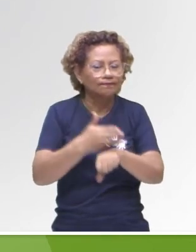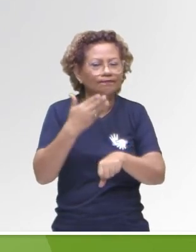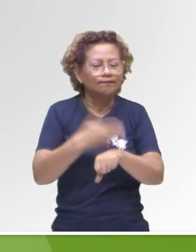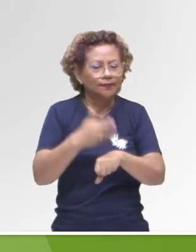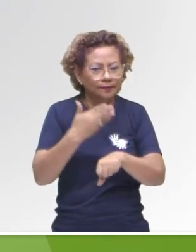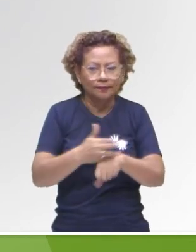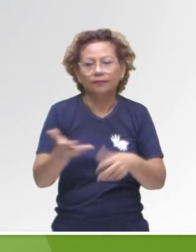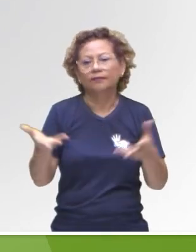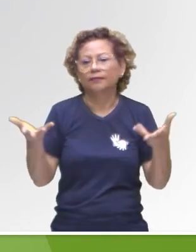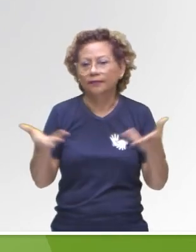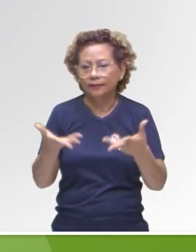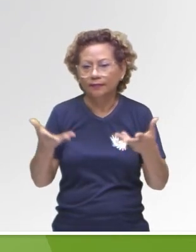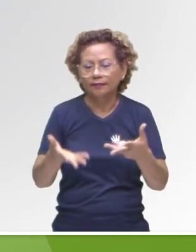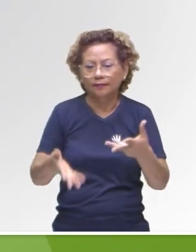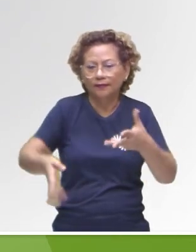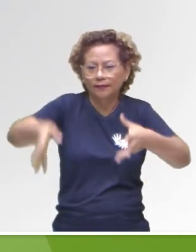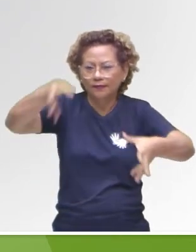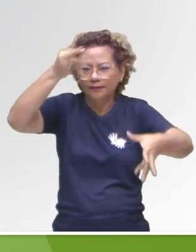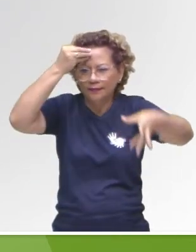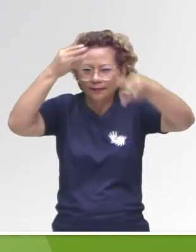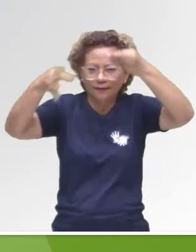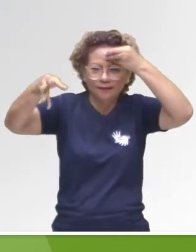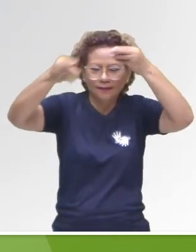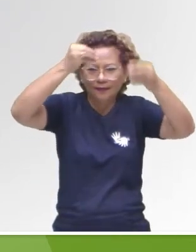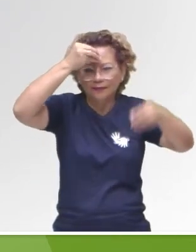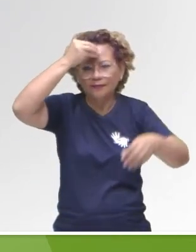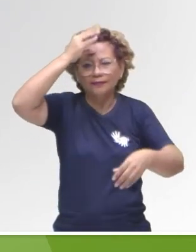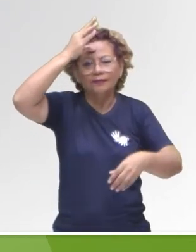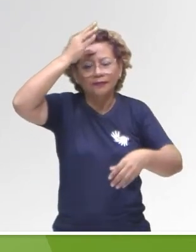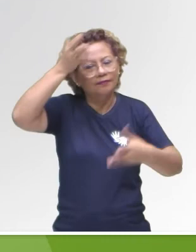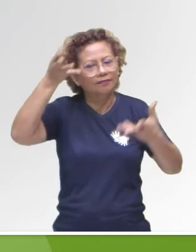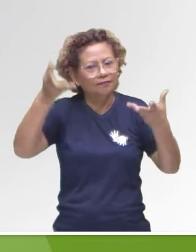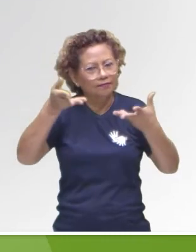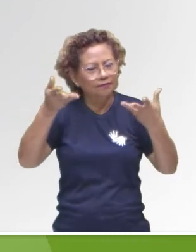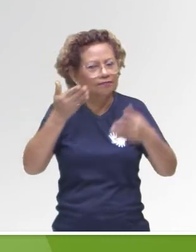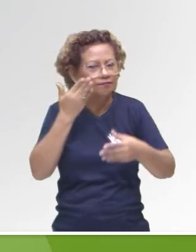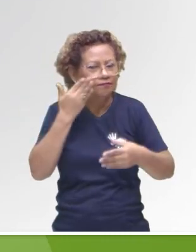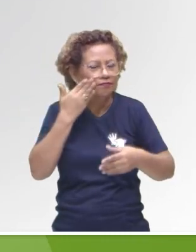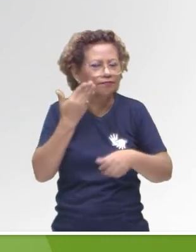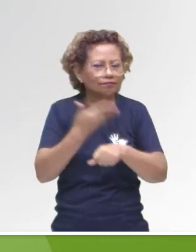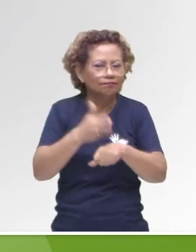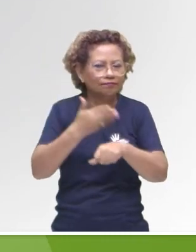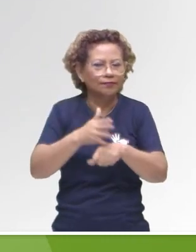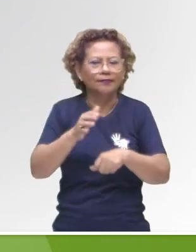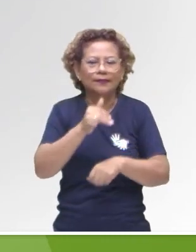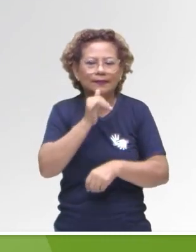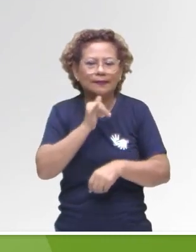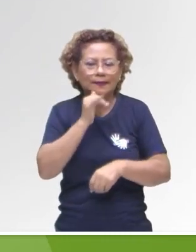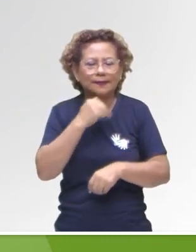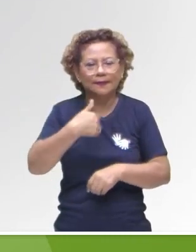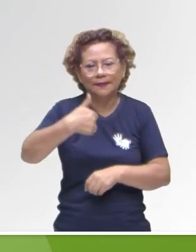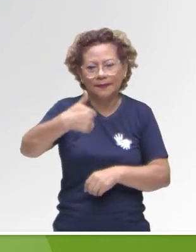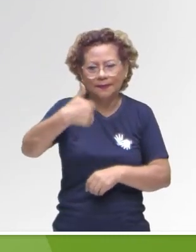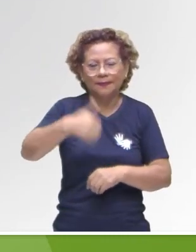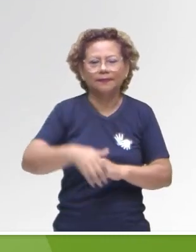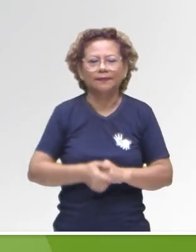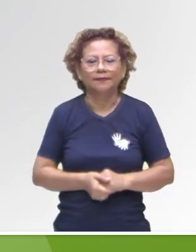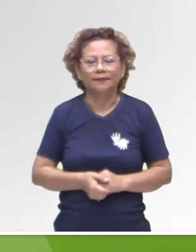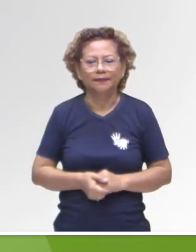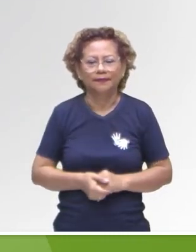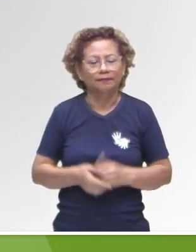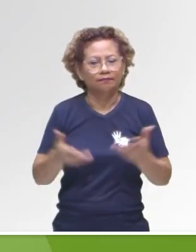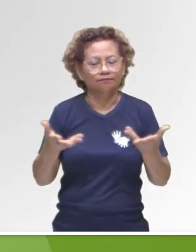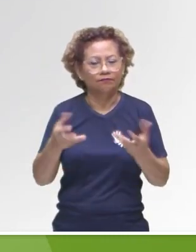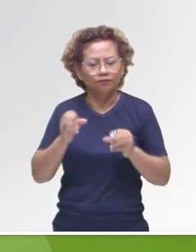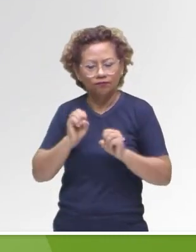aplicação. Vamos aqui para o nosso exemplo número 1 de hoje, né? Onde eu vou colocar em